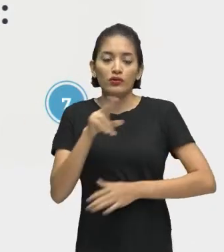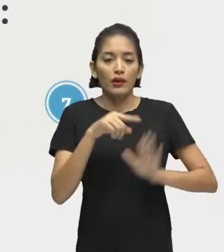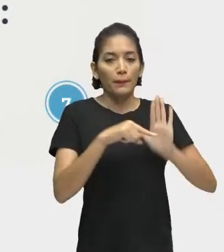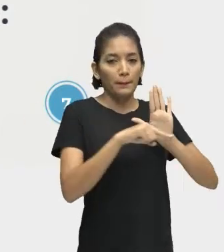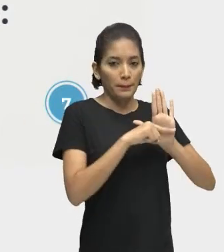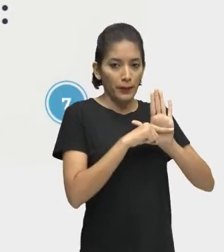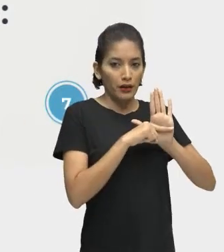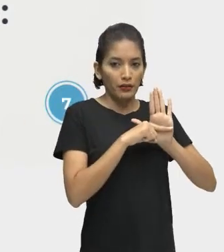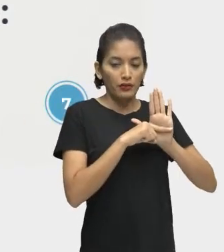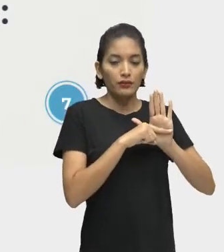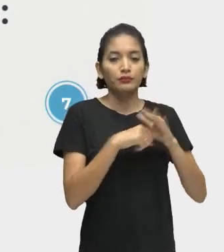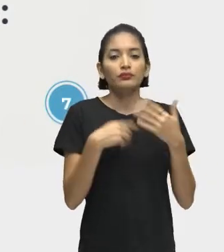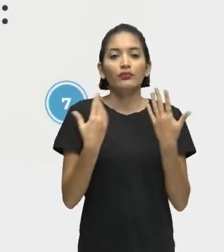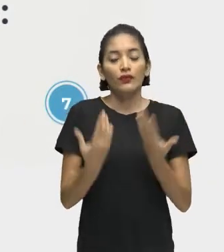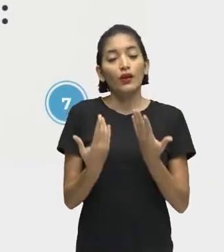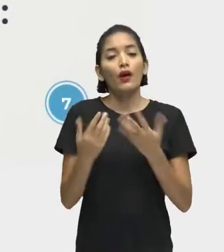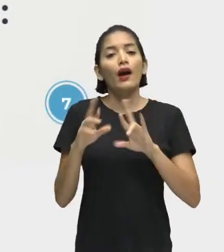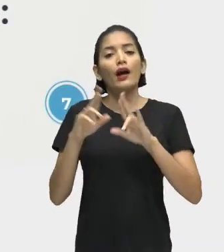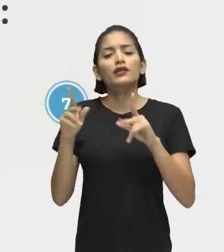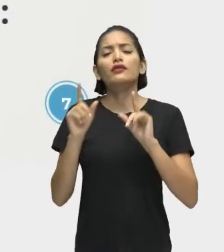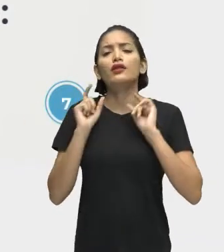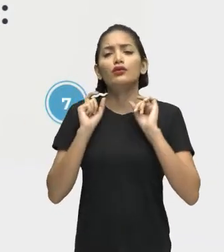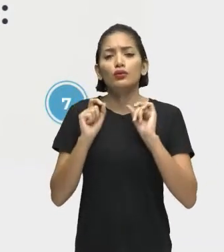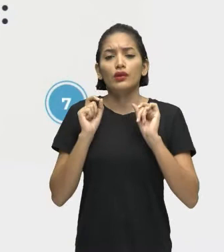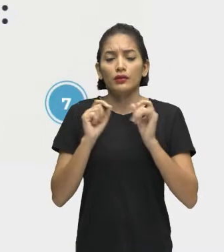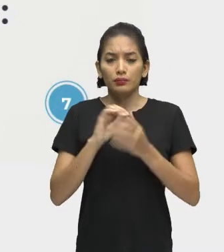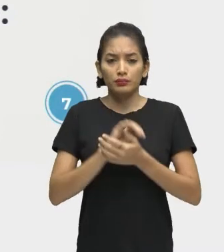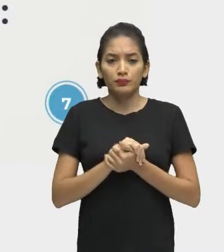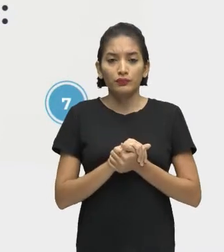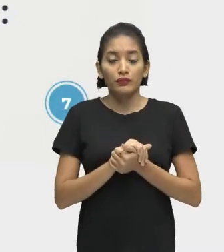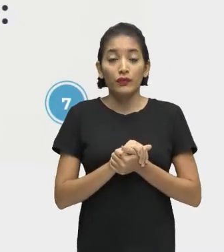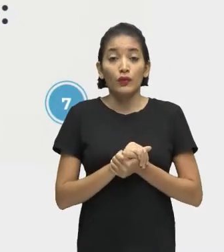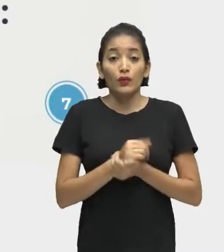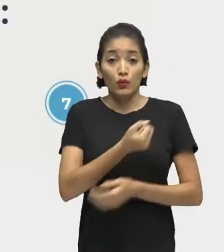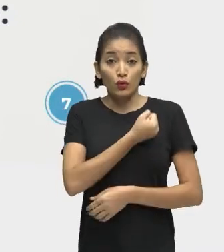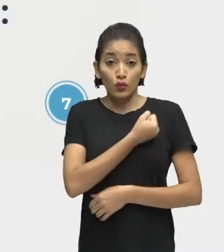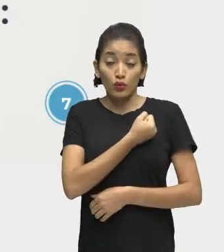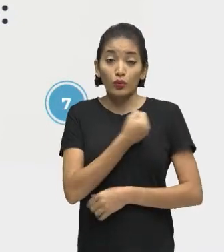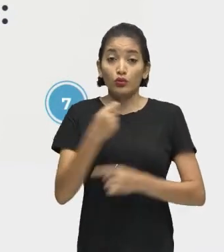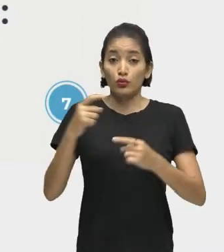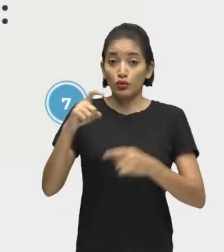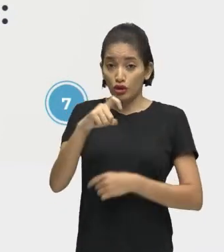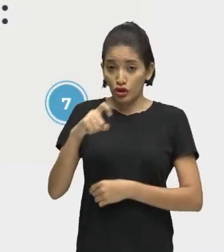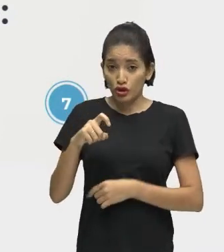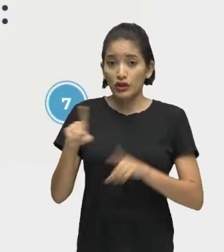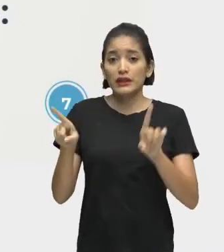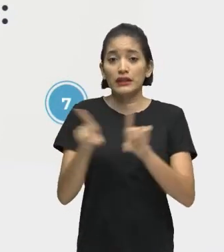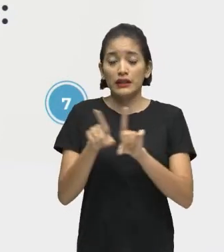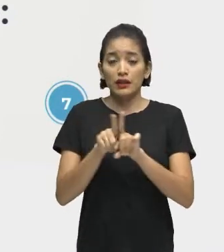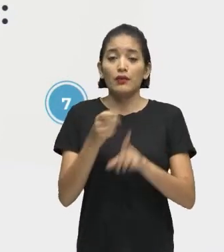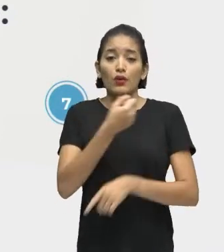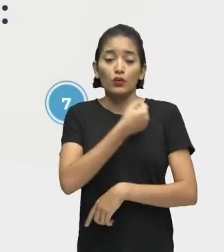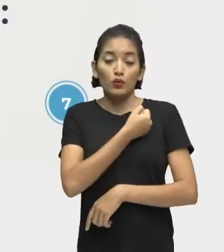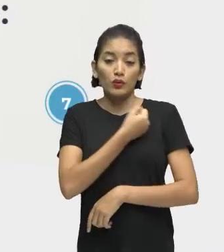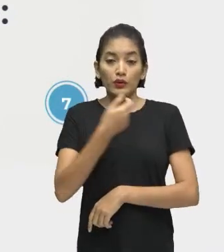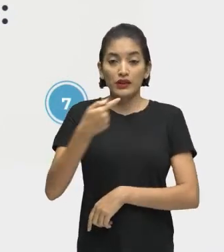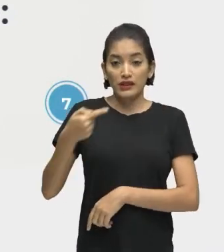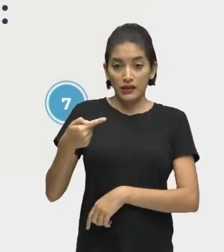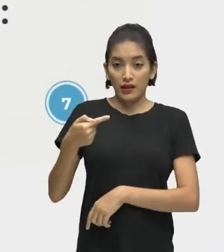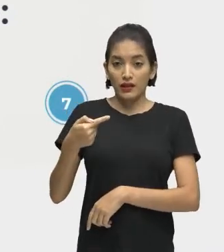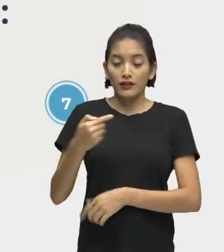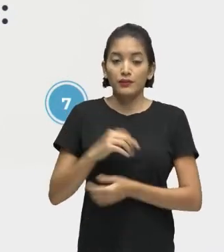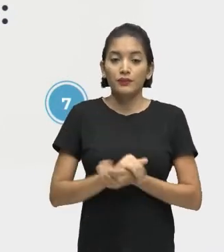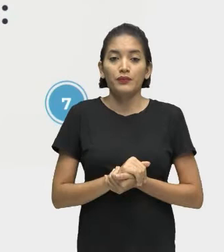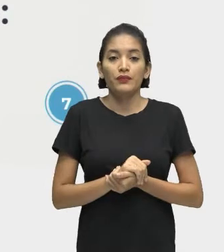menos. E eu quero a diferença entre quem? Entre o número X e o número 7. Então, a diferença entre o